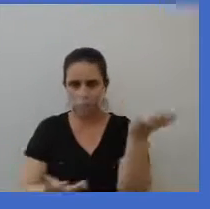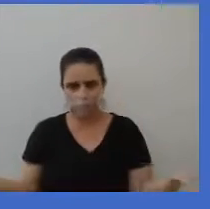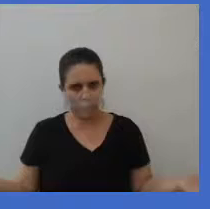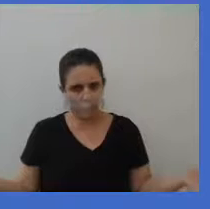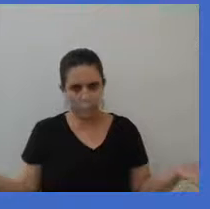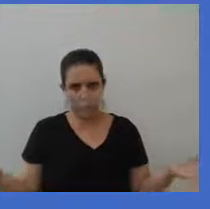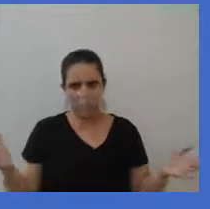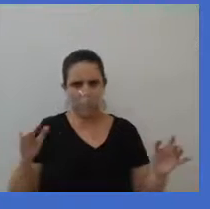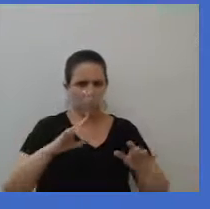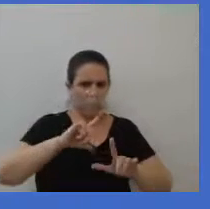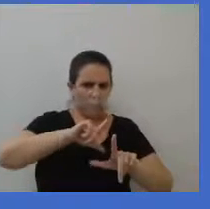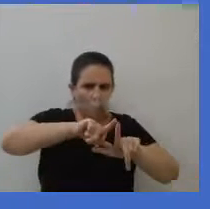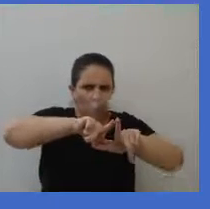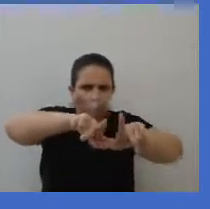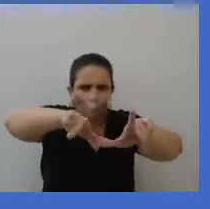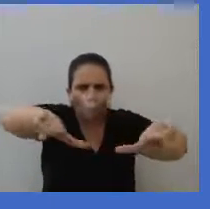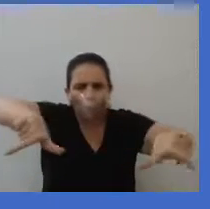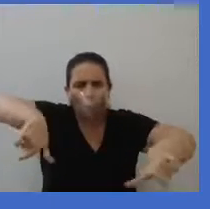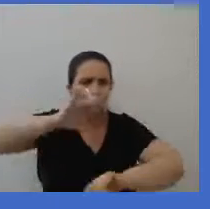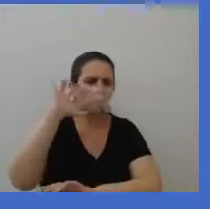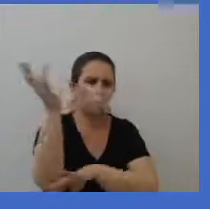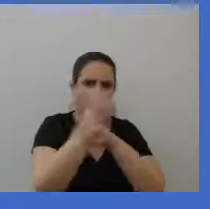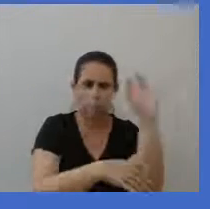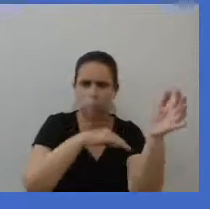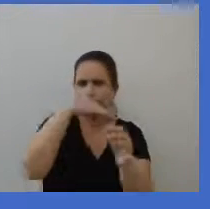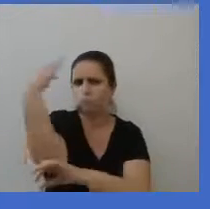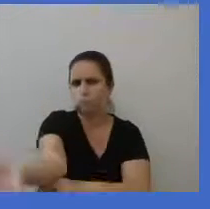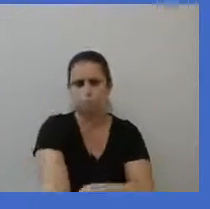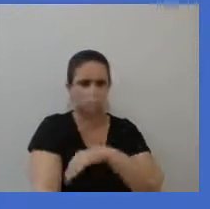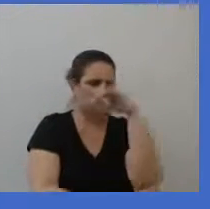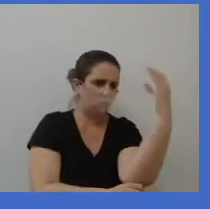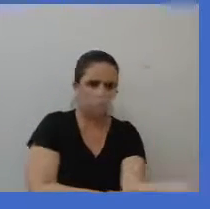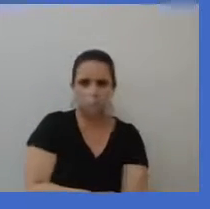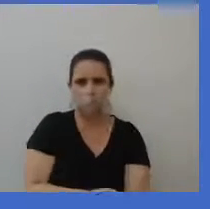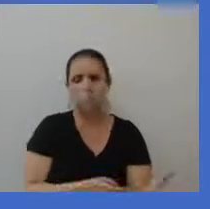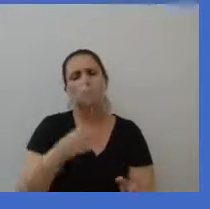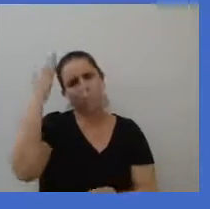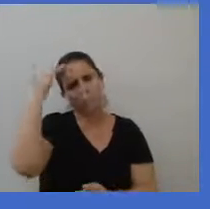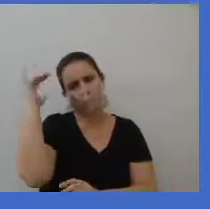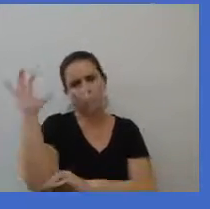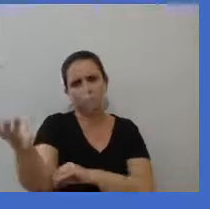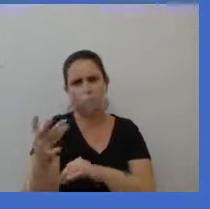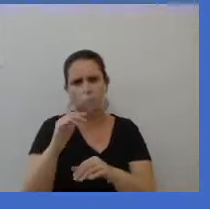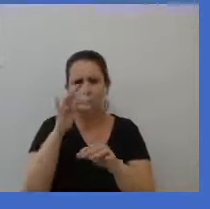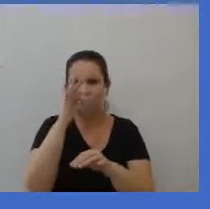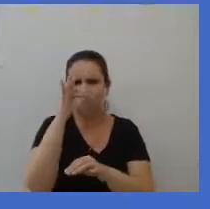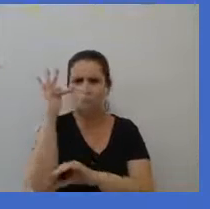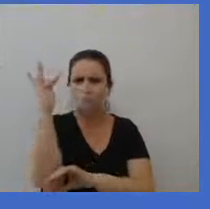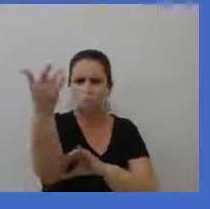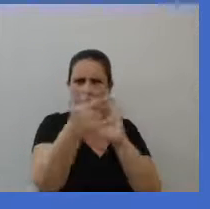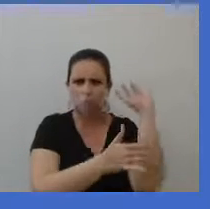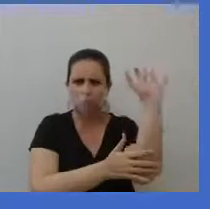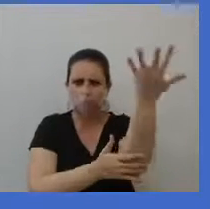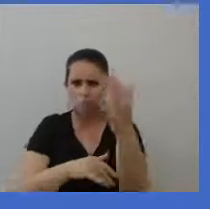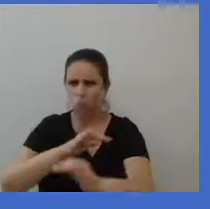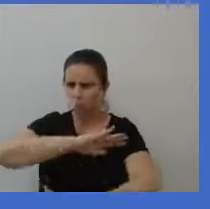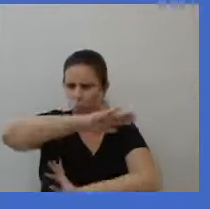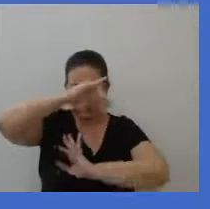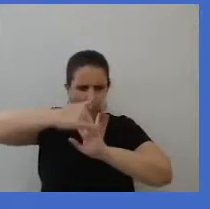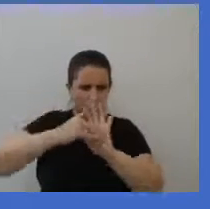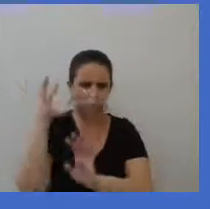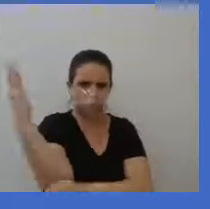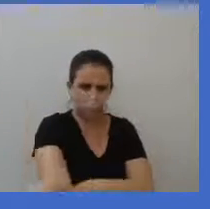aí você replica. Muito bem. Passando aqui adiante, eu quero falar sobre o tema desmatamento, tá?